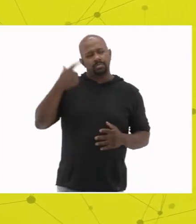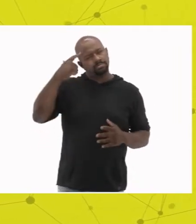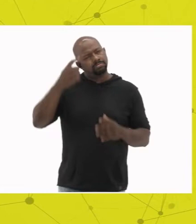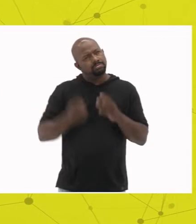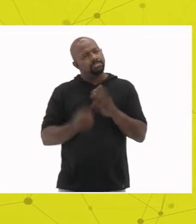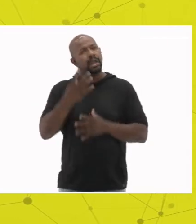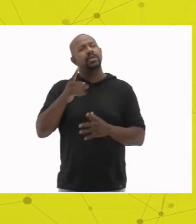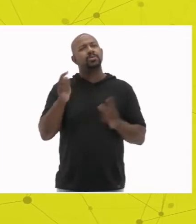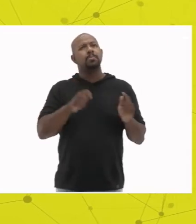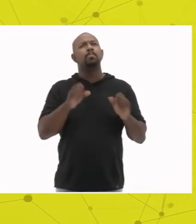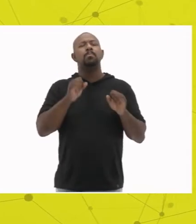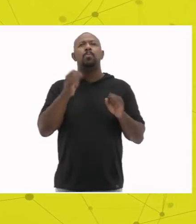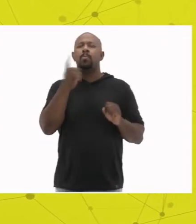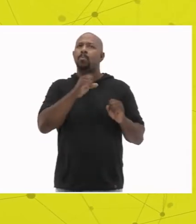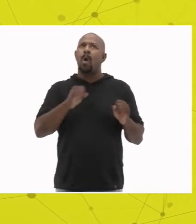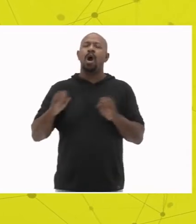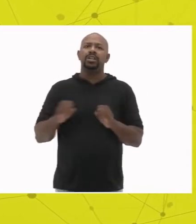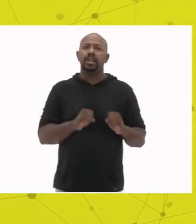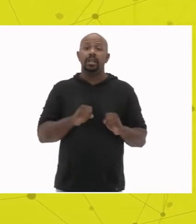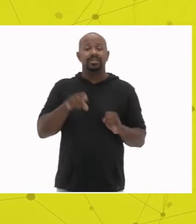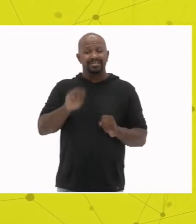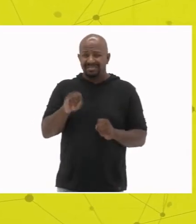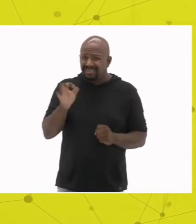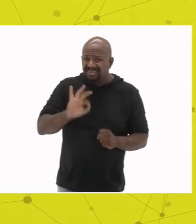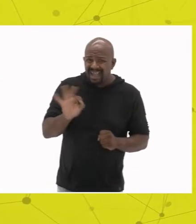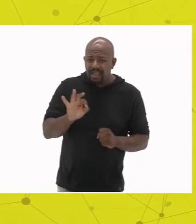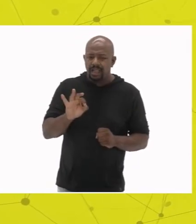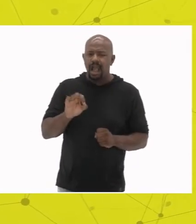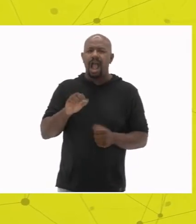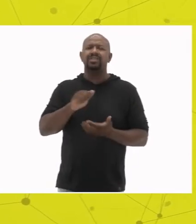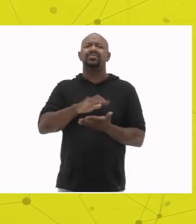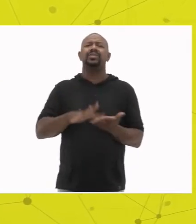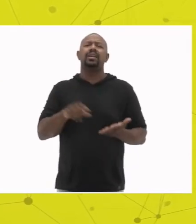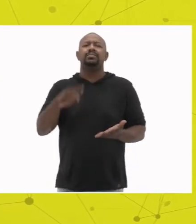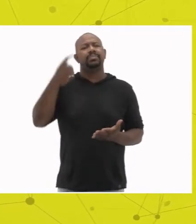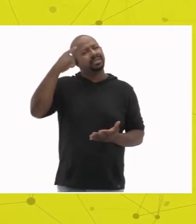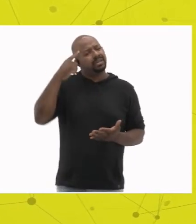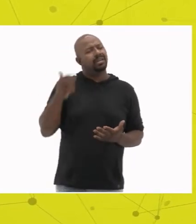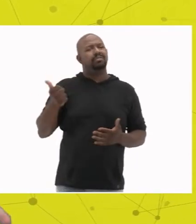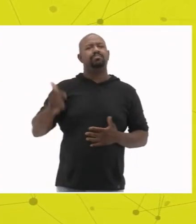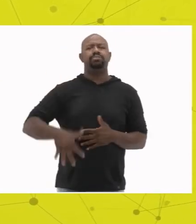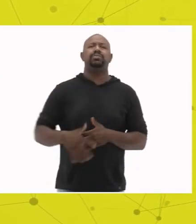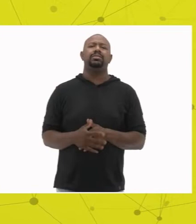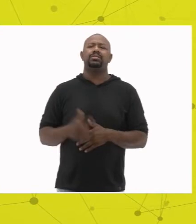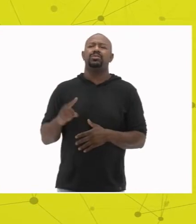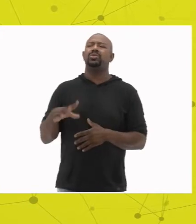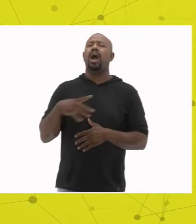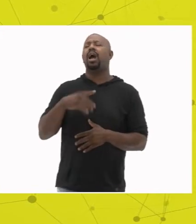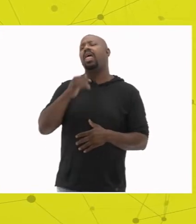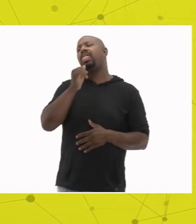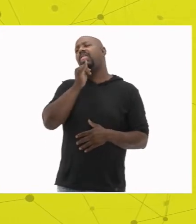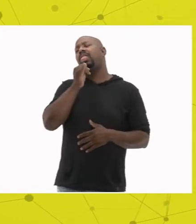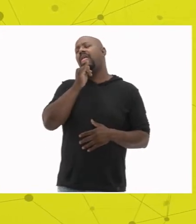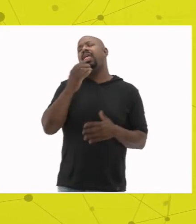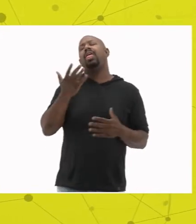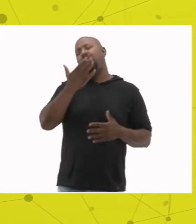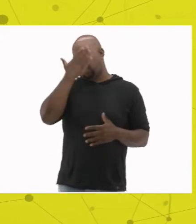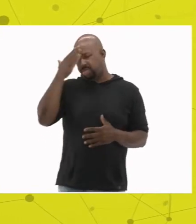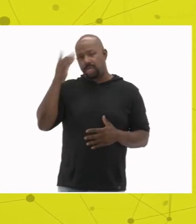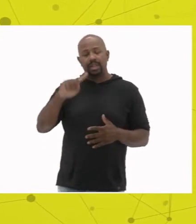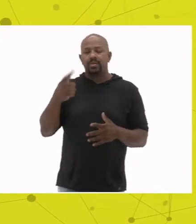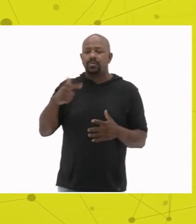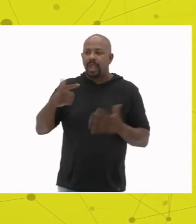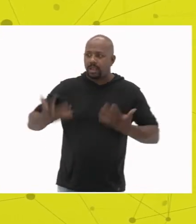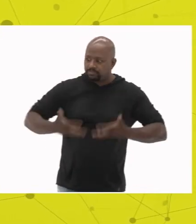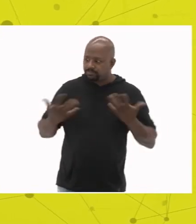hipótese de amplificação de poder. Sem isso, a atividade gamificada é percebida como uma atividade qualquer, apenas um passatempo e não